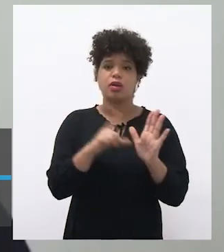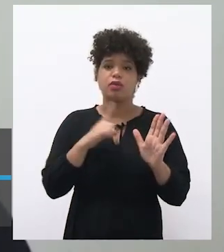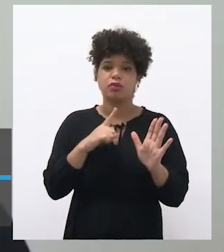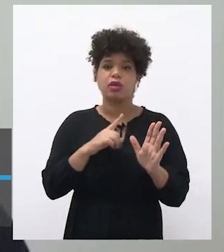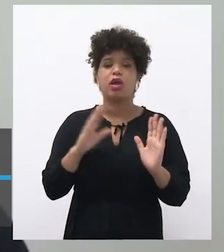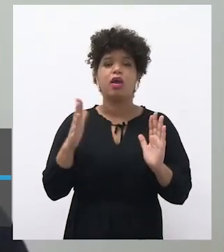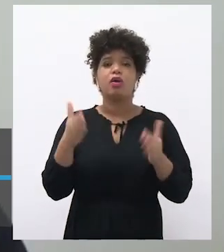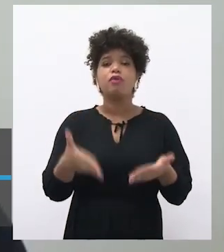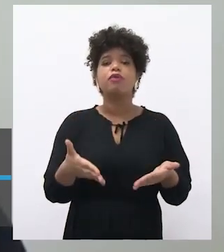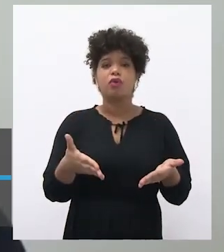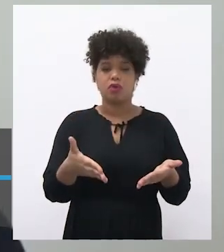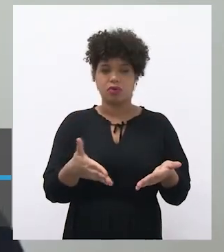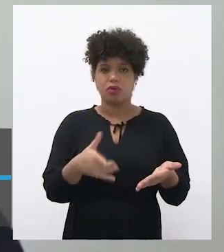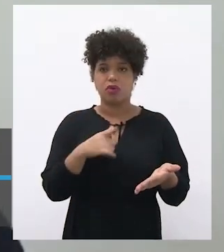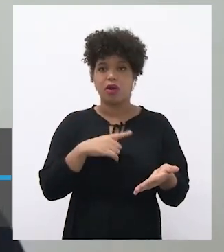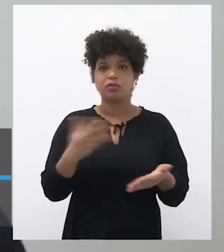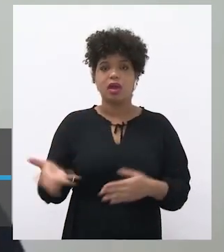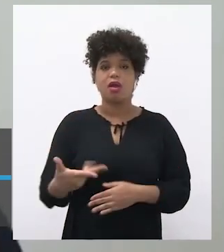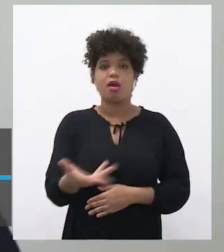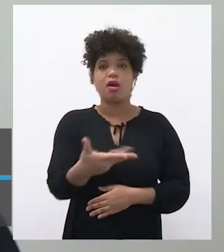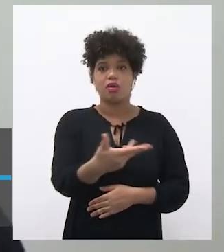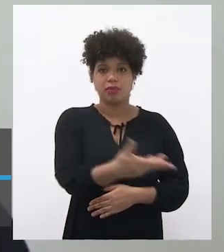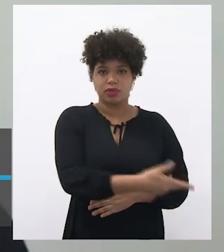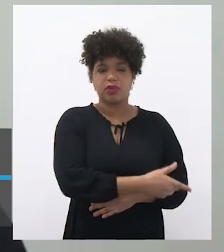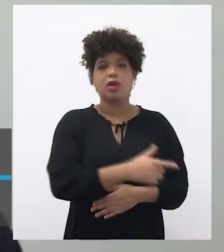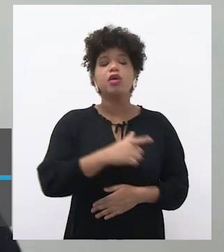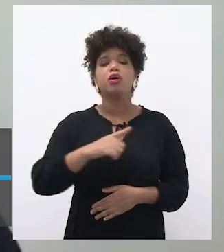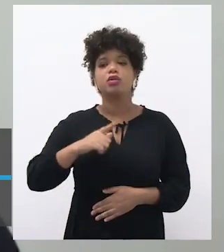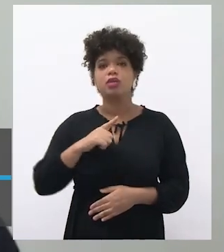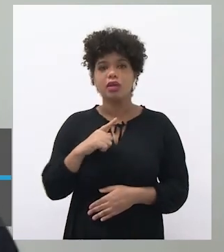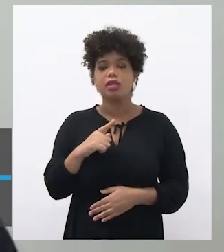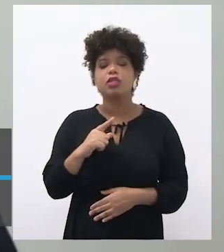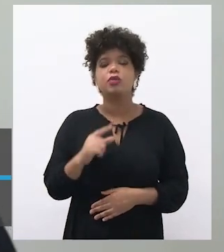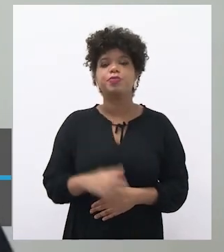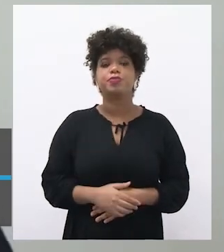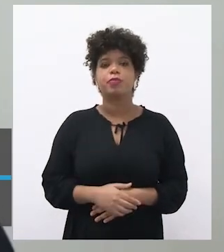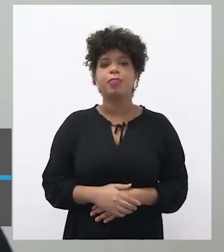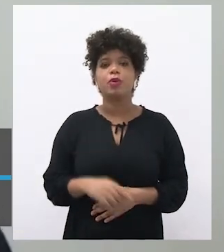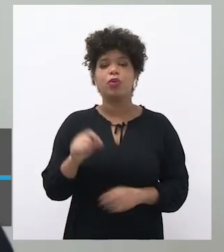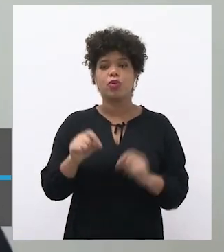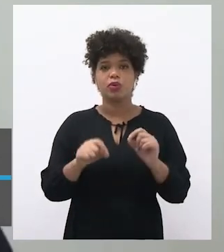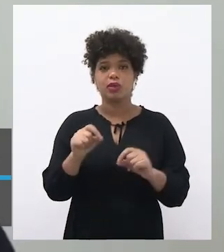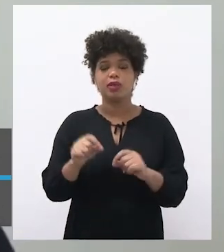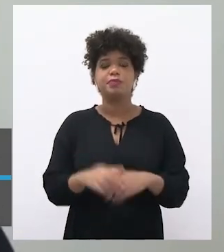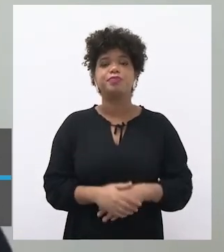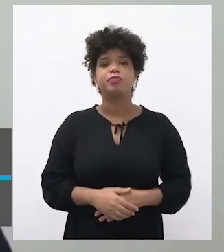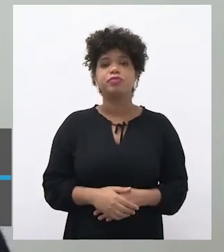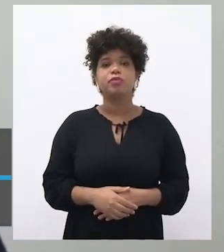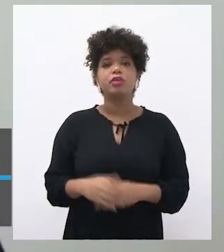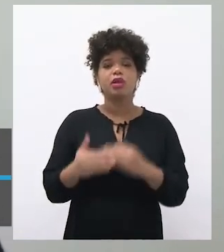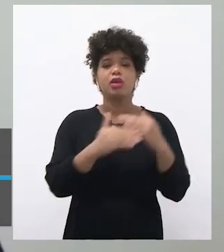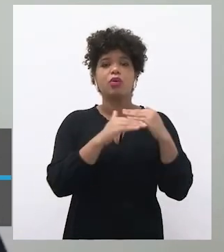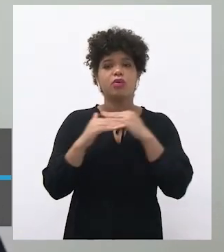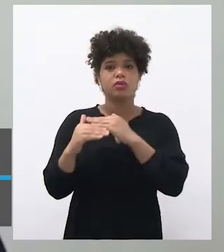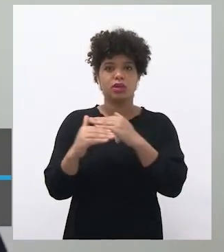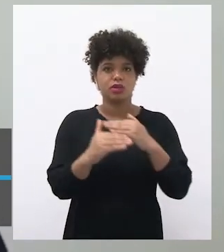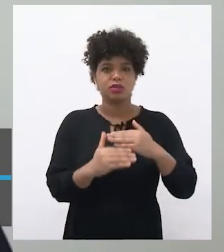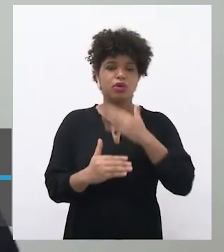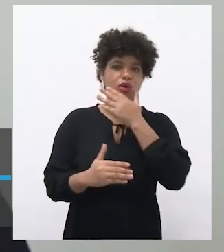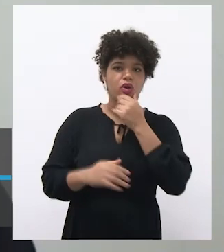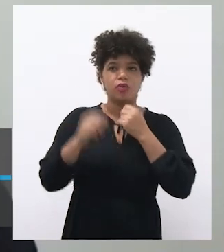integral, ou dever de devida diligência, significa que o Brasil se compromete, né, num plano internacional, ao